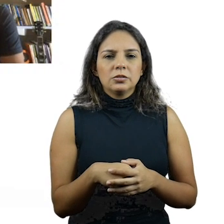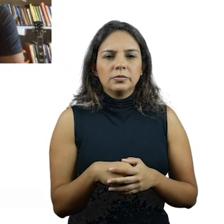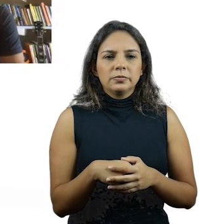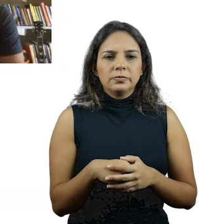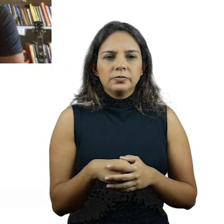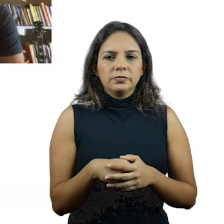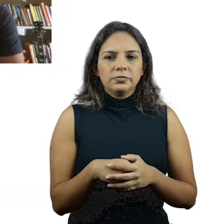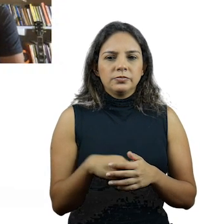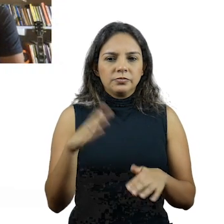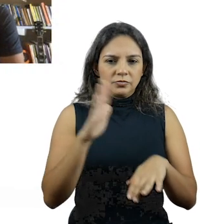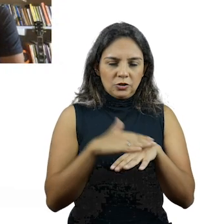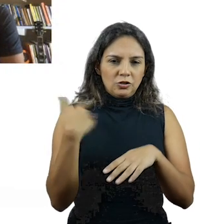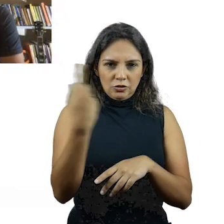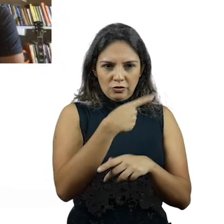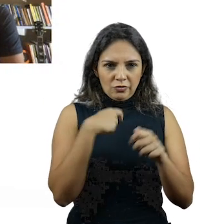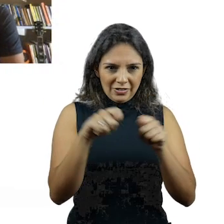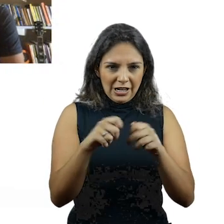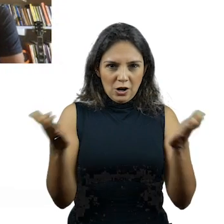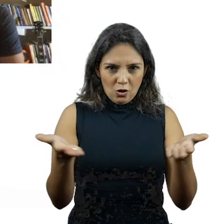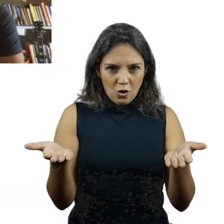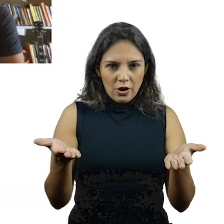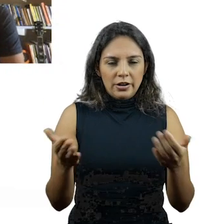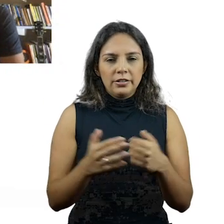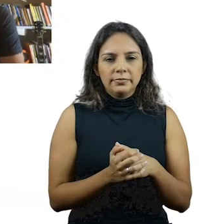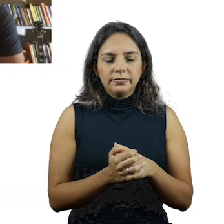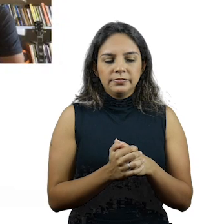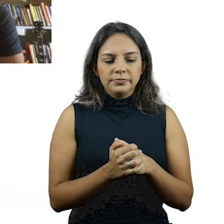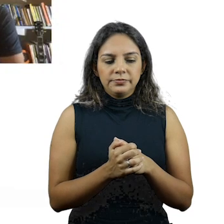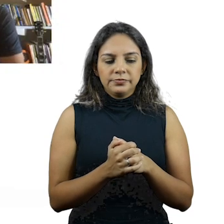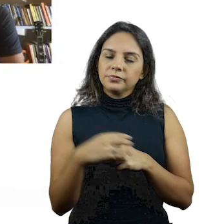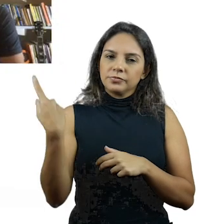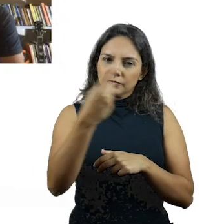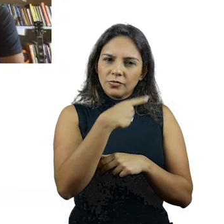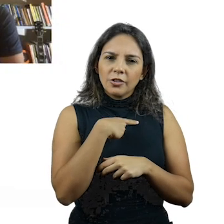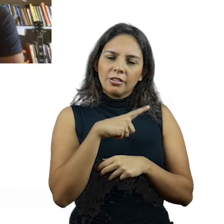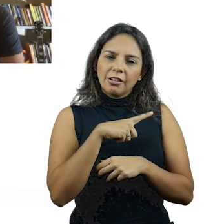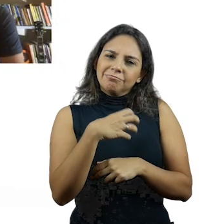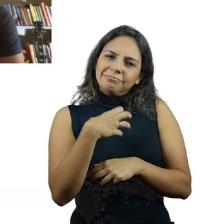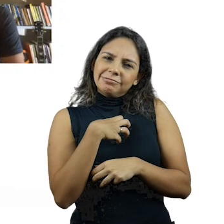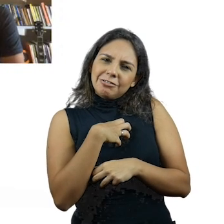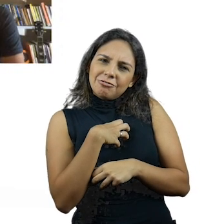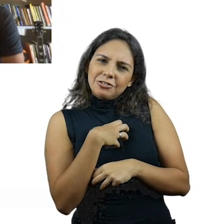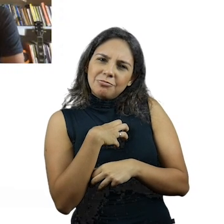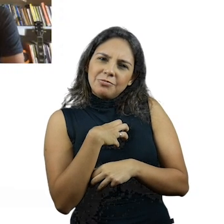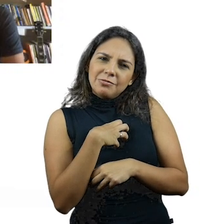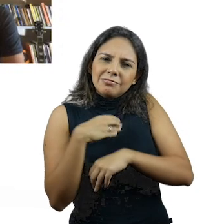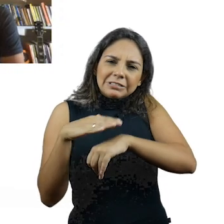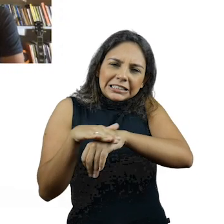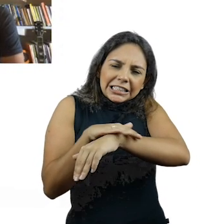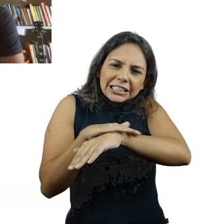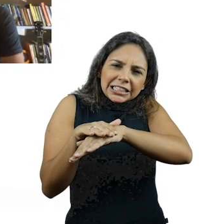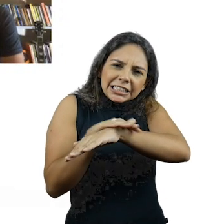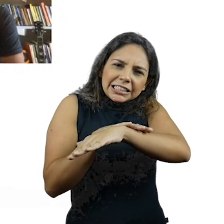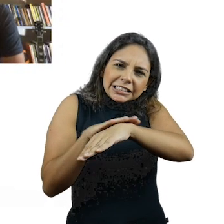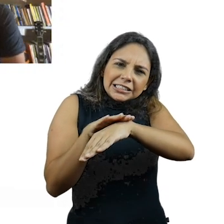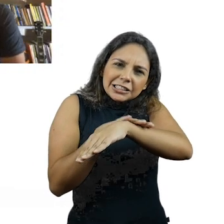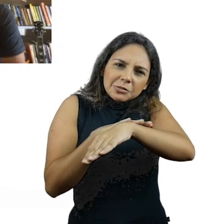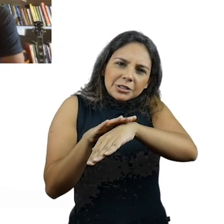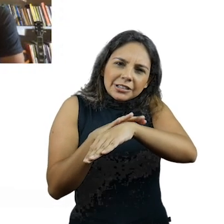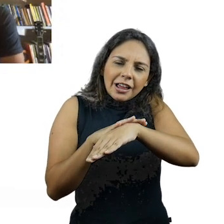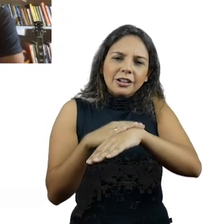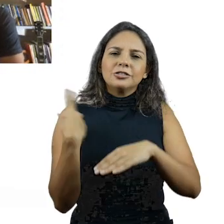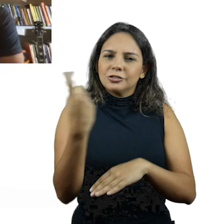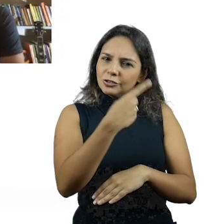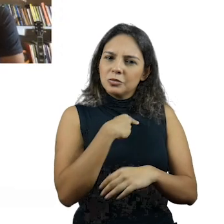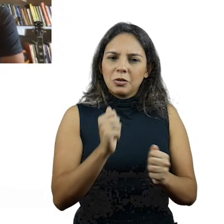mais a gente produzir nesse momento, né, através dessa nossa sensibilidade, mais nós vamos conseguir nortear as pessoas, porque está